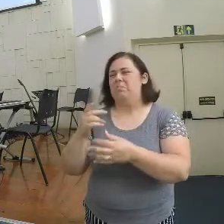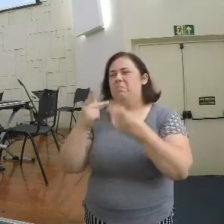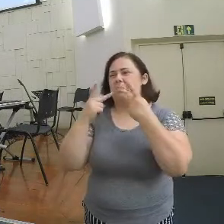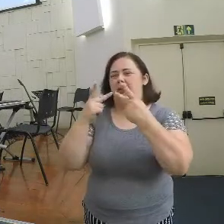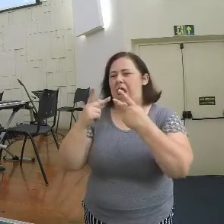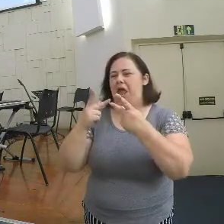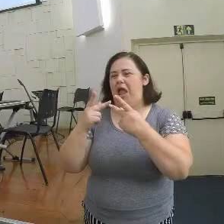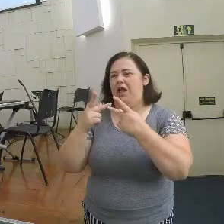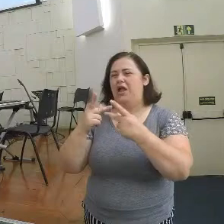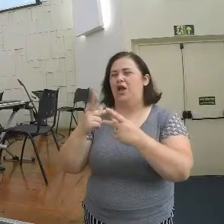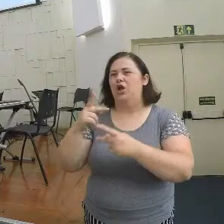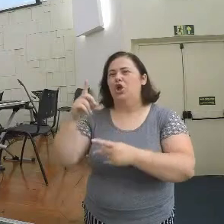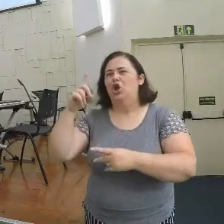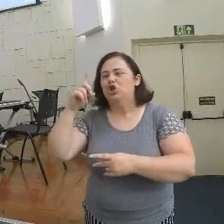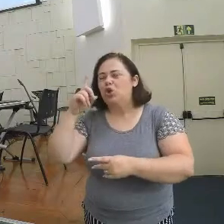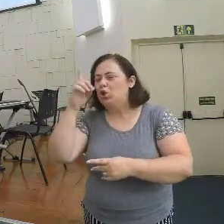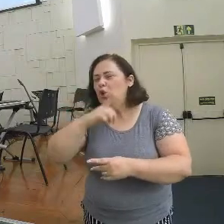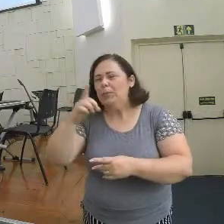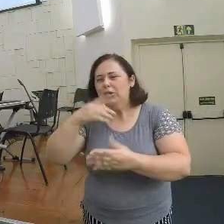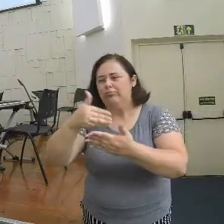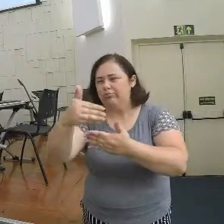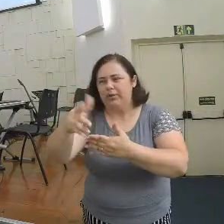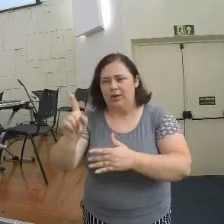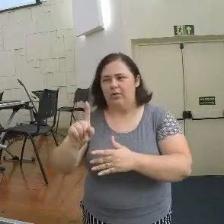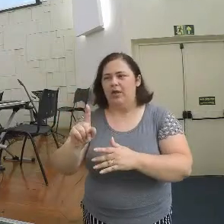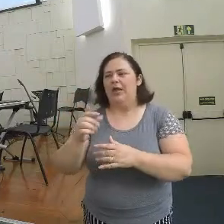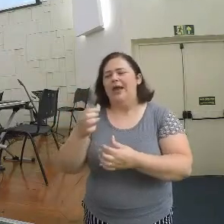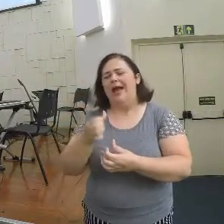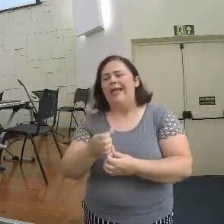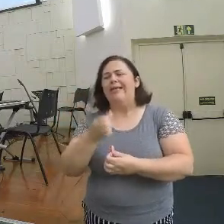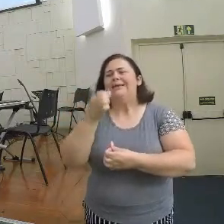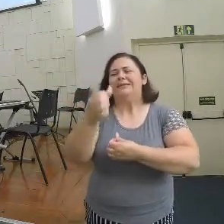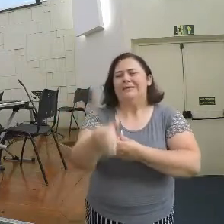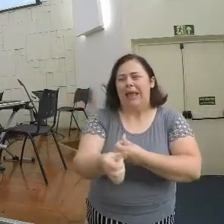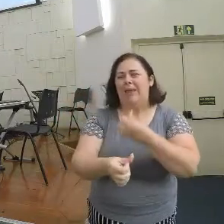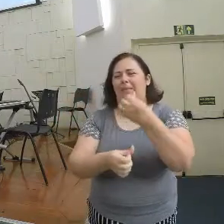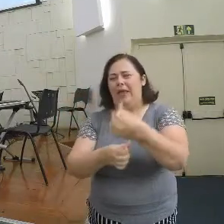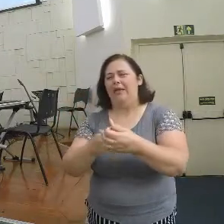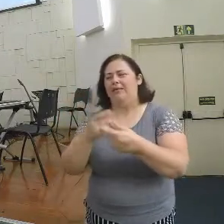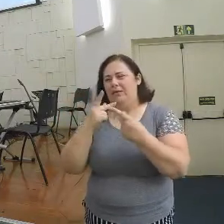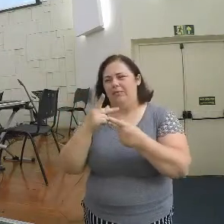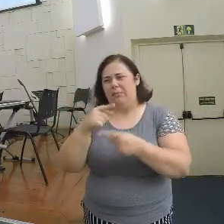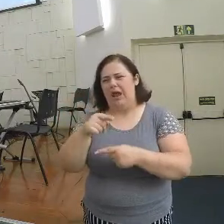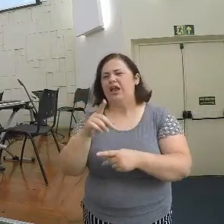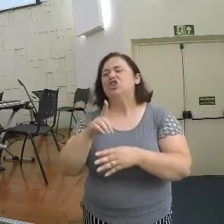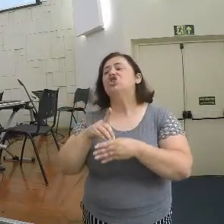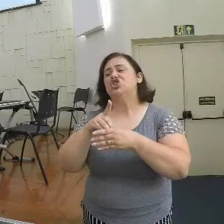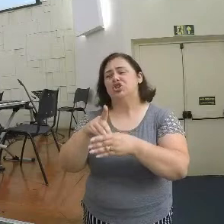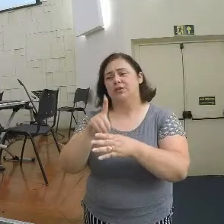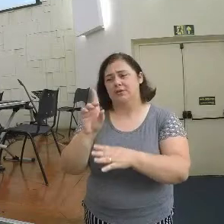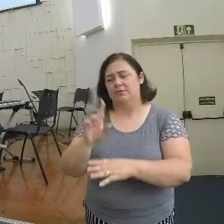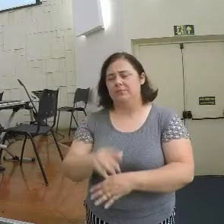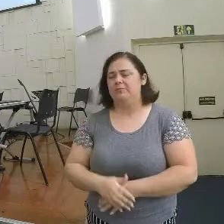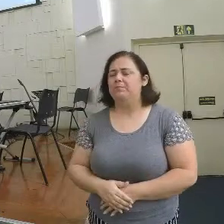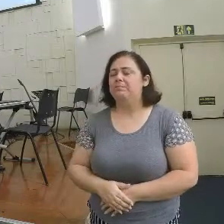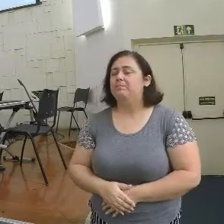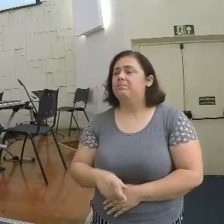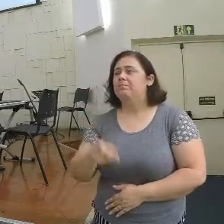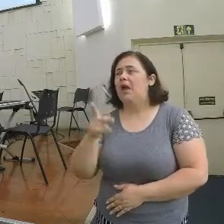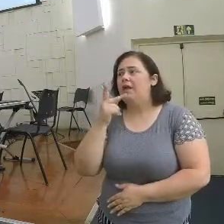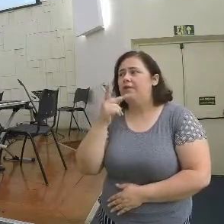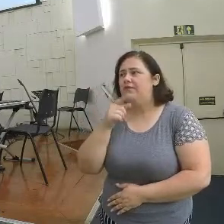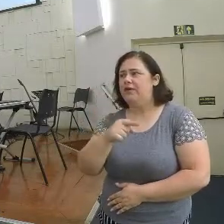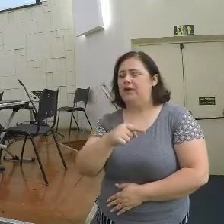18, diz assim: Melquisedeque, rei de Salém, trouxe pão e vinho. Era sacerdote